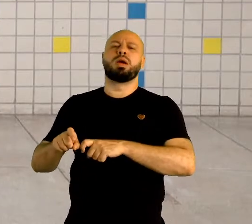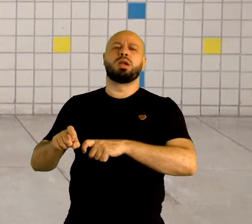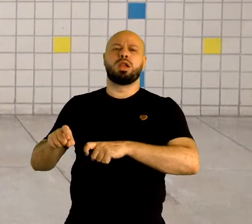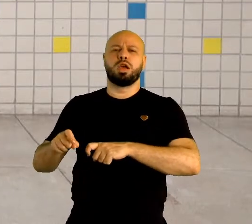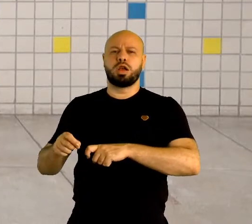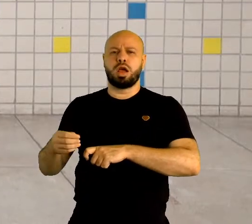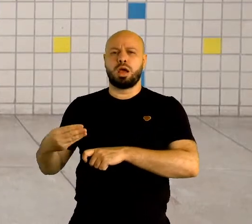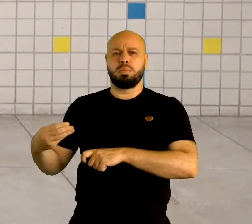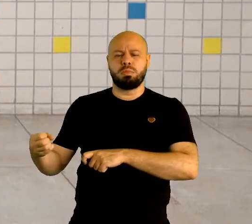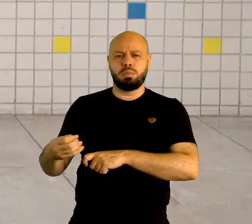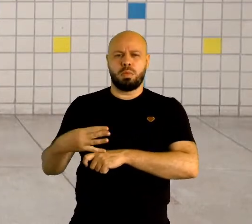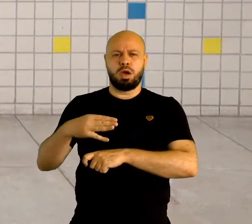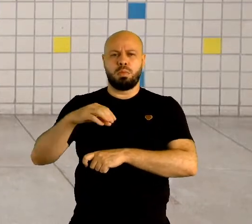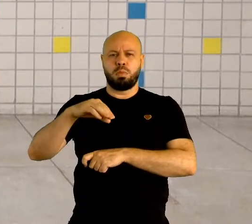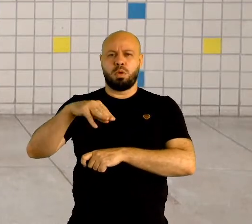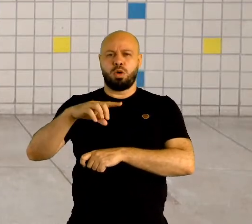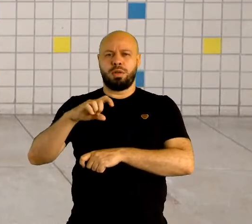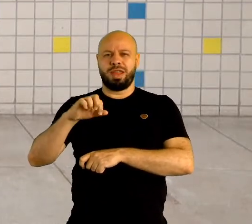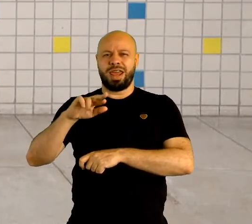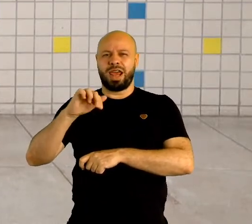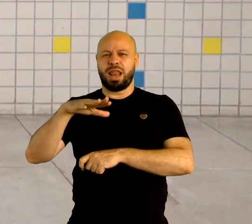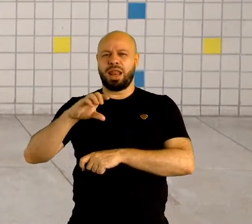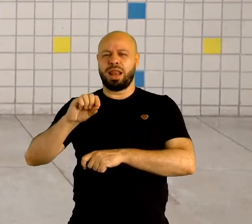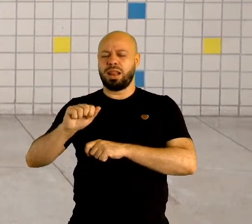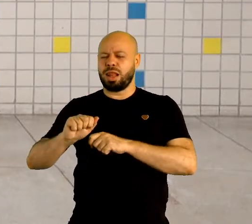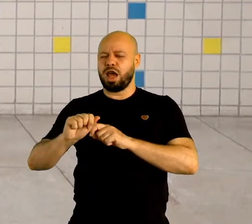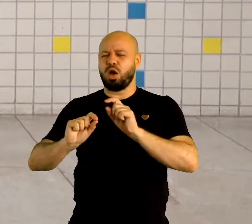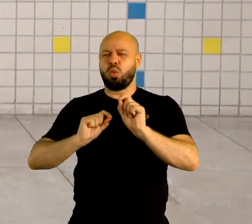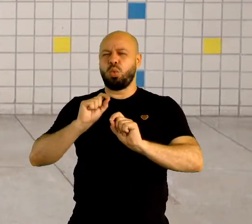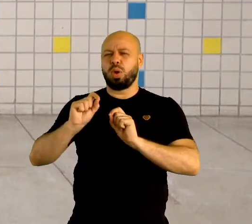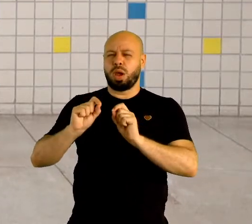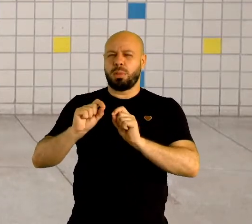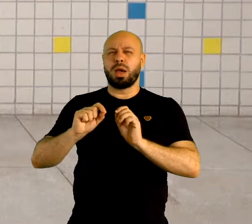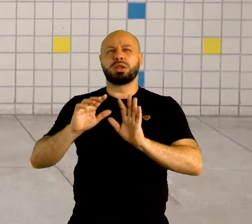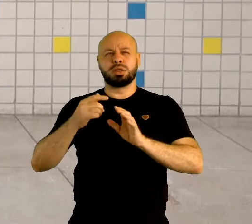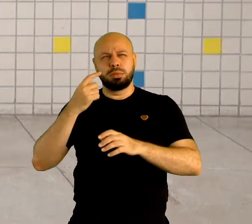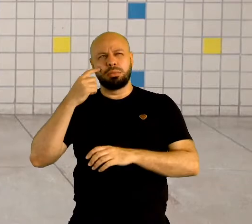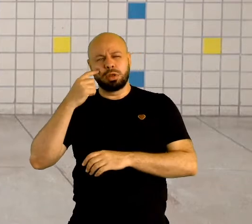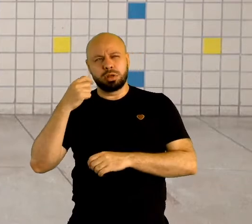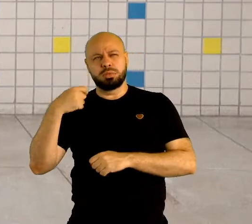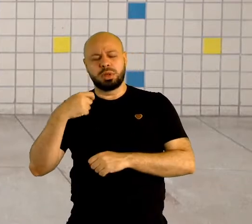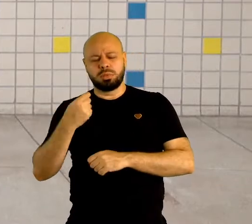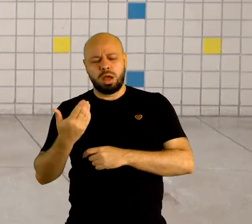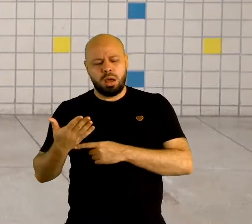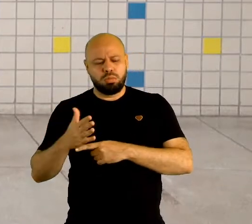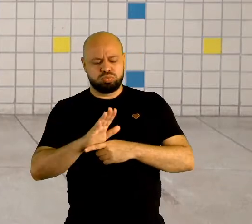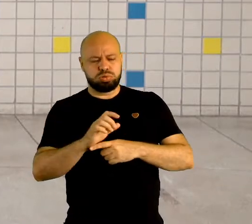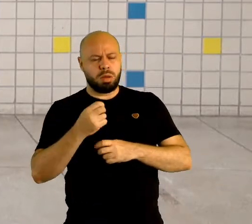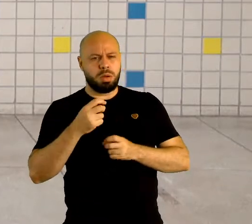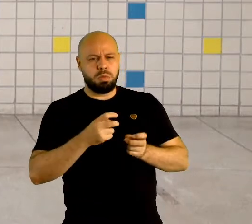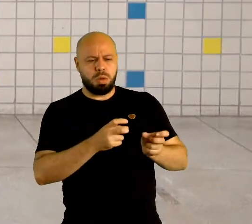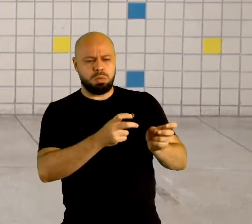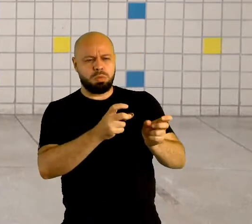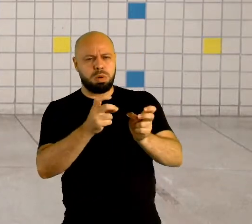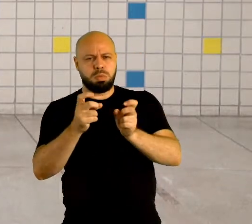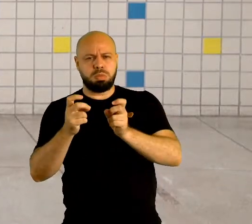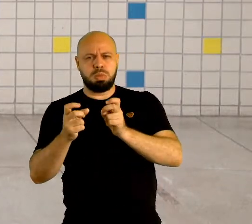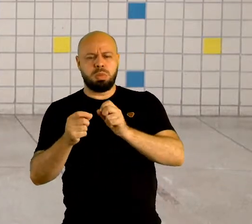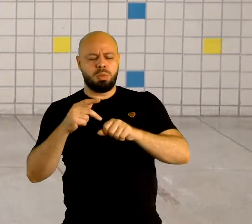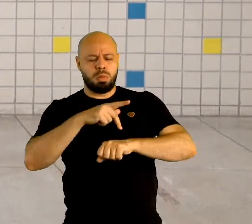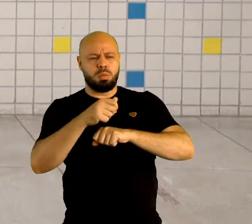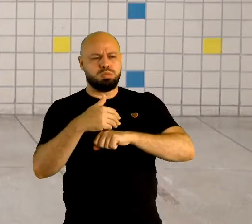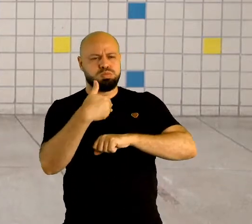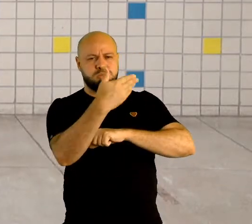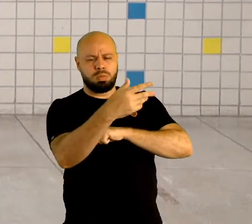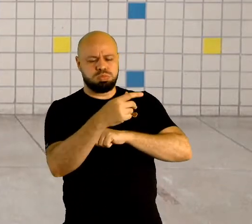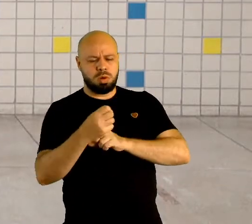foi sofrendo ao longo dos anos e ela é voltada para o abastecimento do mercado externo, ela conta com o